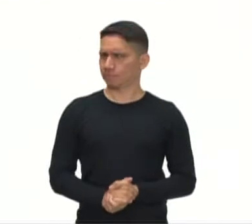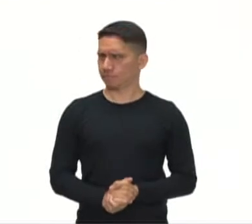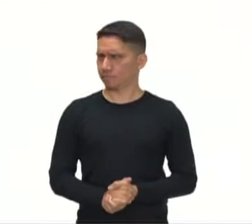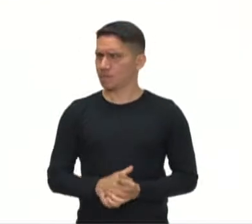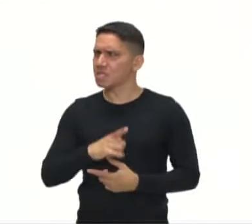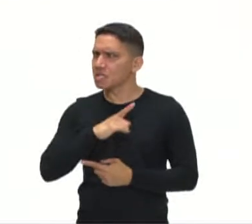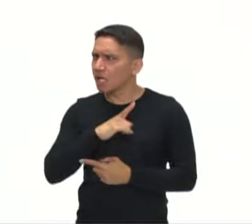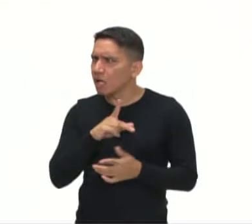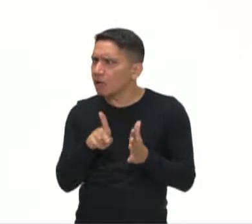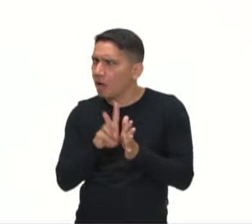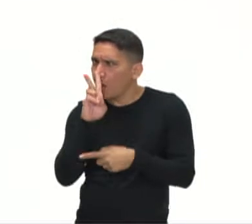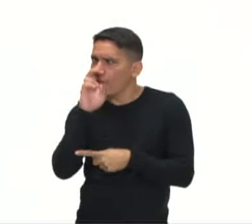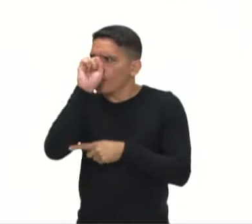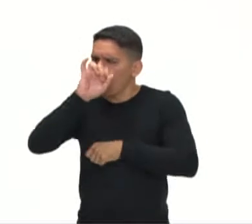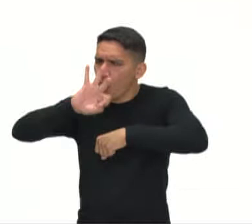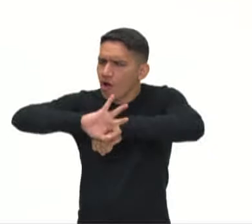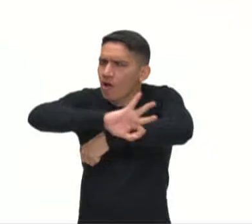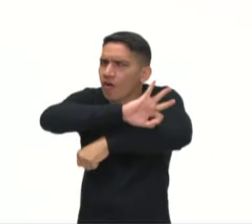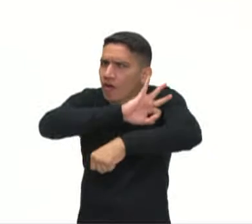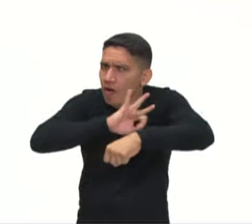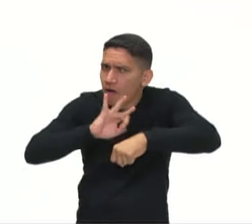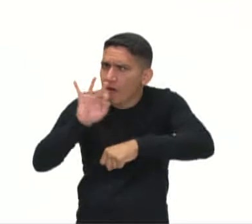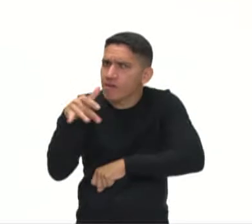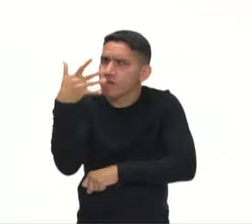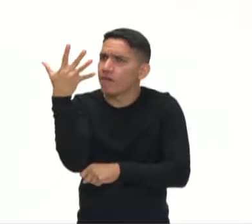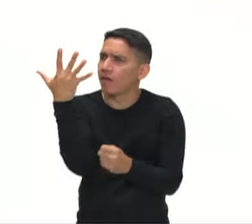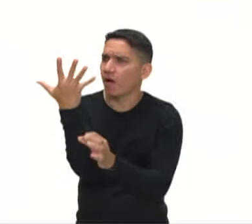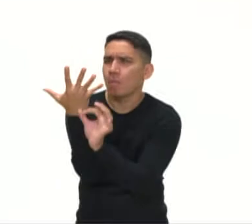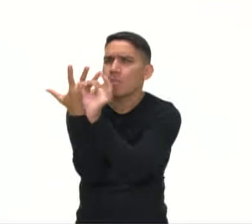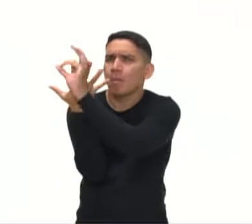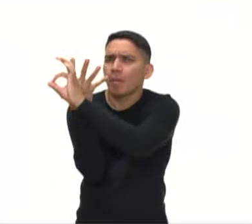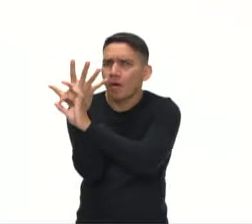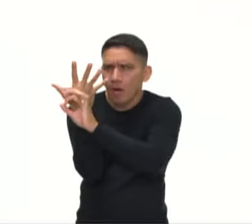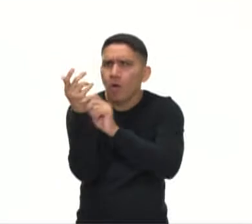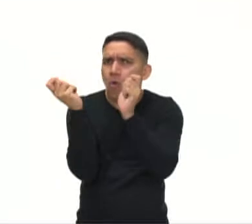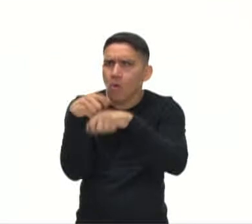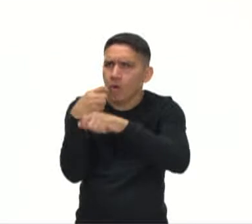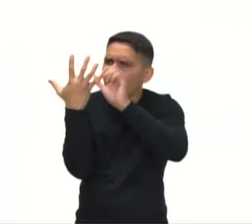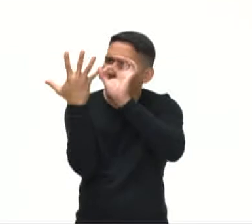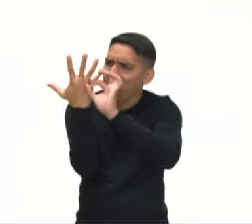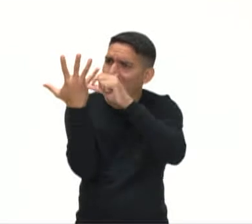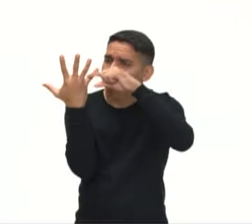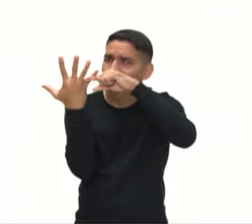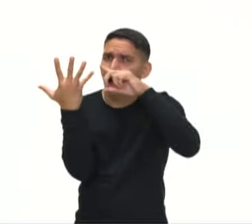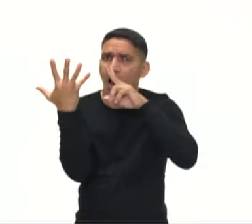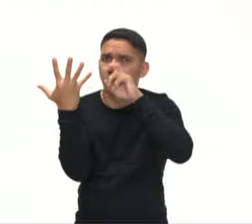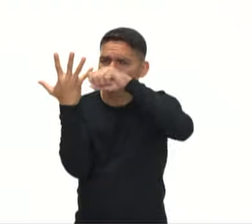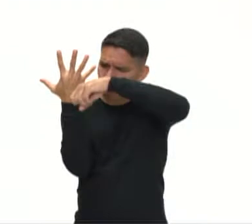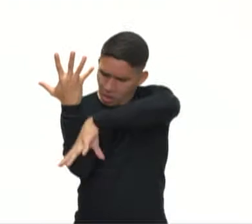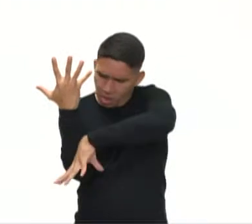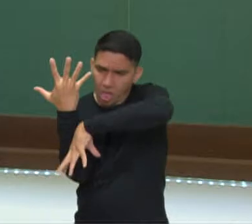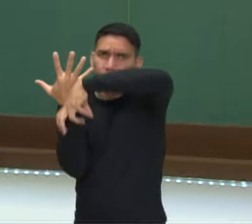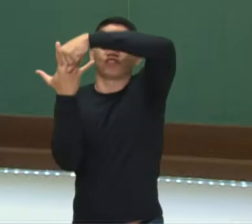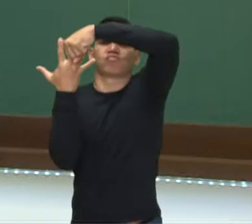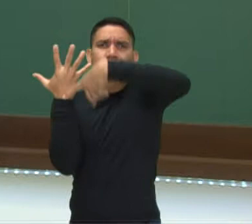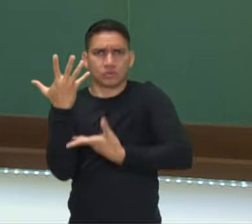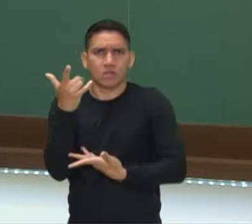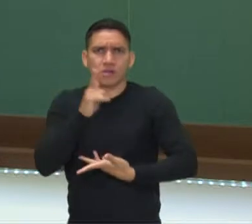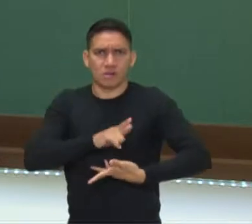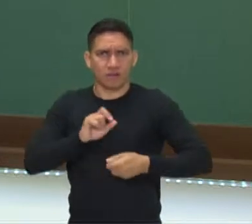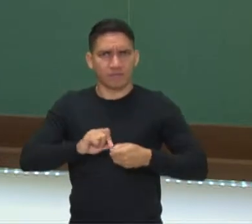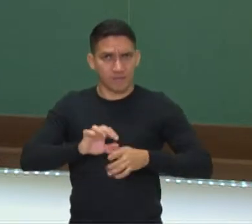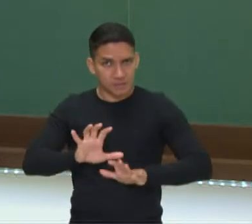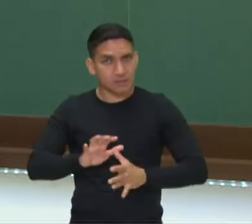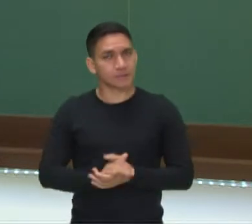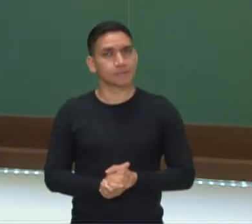uma força que as células das folhas fazem para puxar a água pela raiz. Para a gente ver se essa hipótese está correta